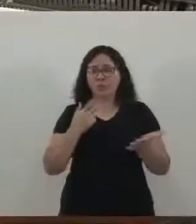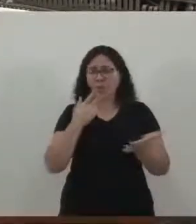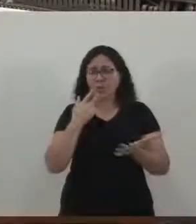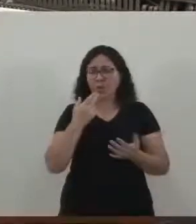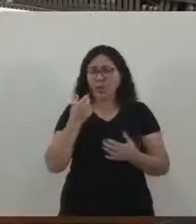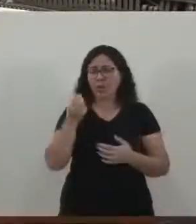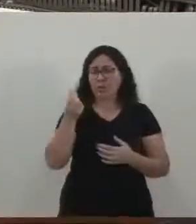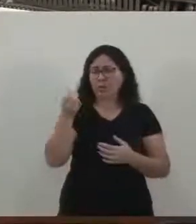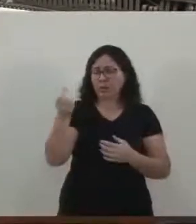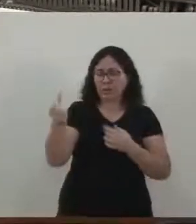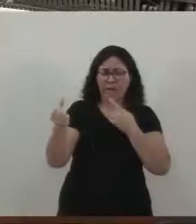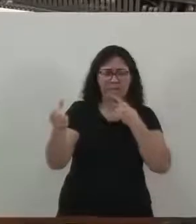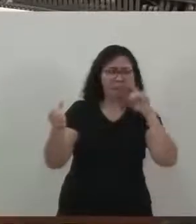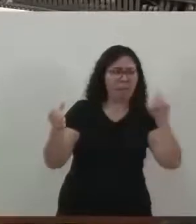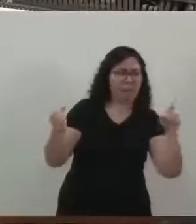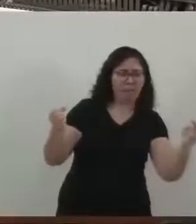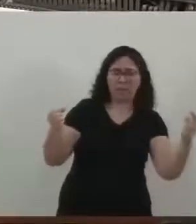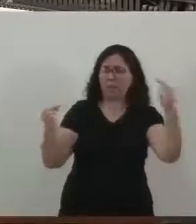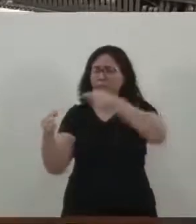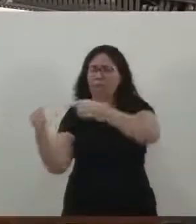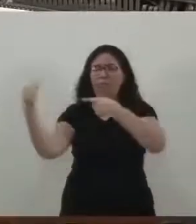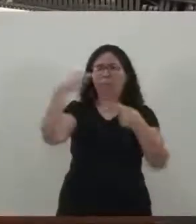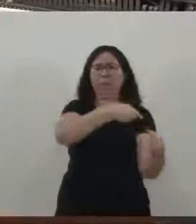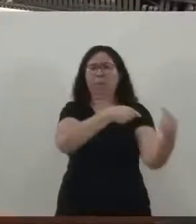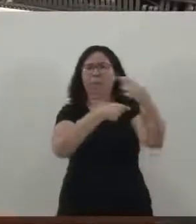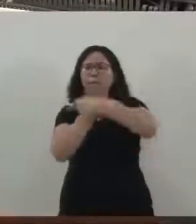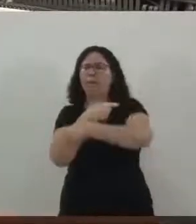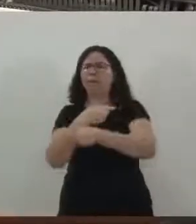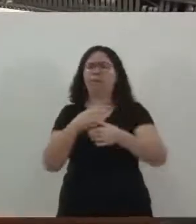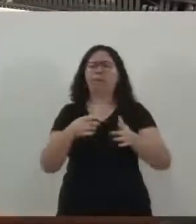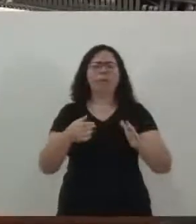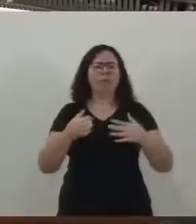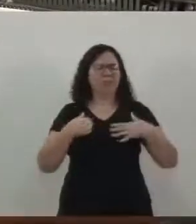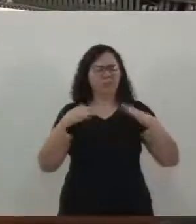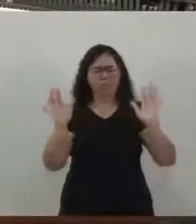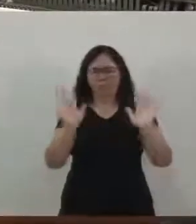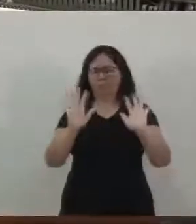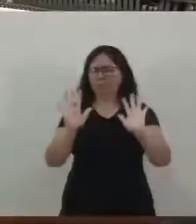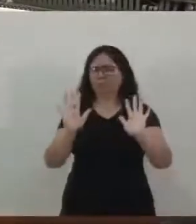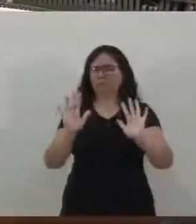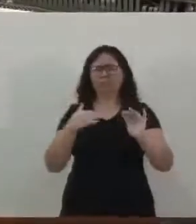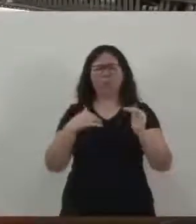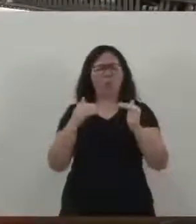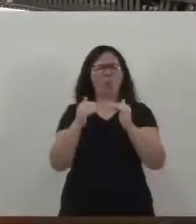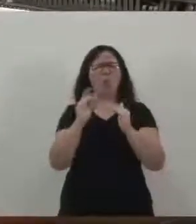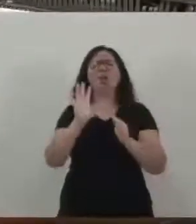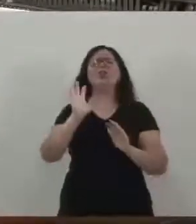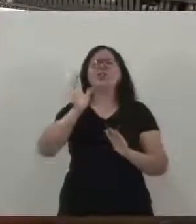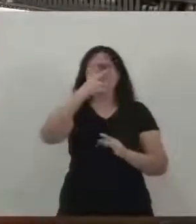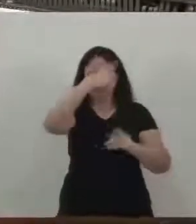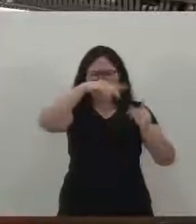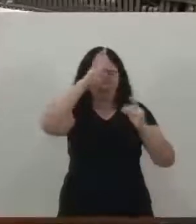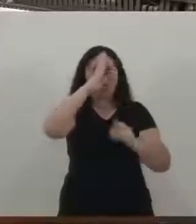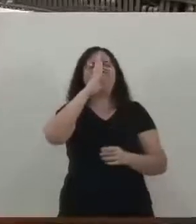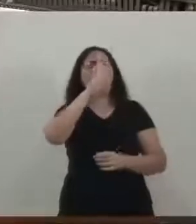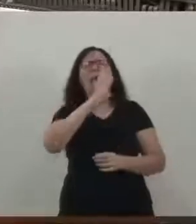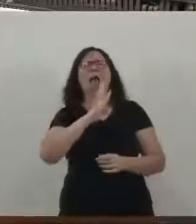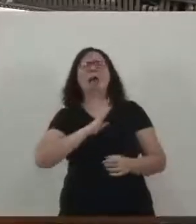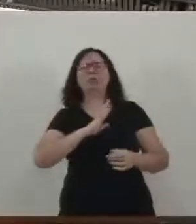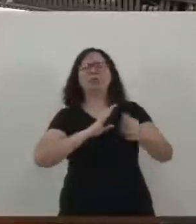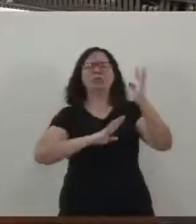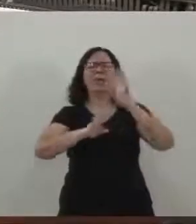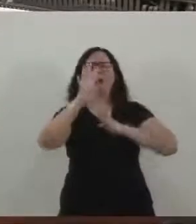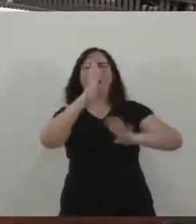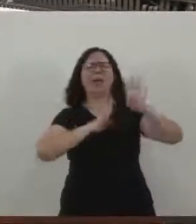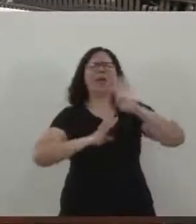de um e meia dúzia falando de outro. É o que eu vejo o tempo todo. E eu não compactuo com essas coisas em hipótese alguma. Já fui acusado de que eu fiz papel disso,